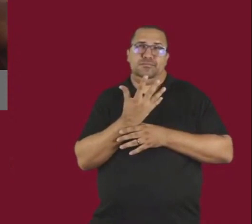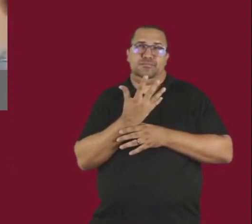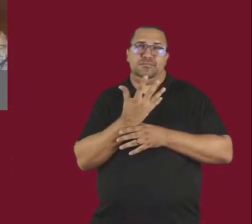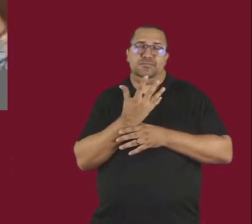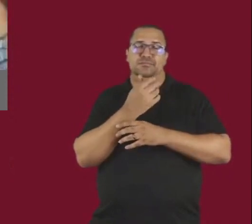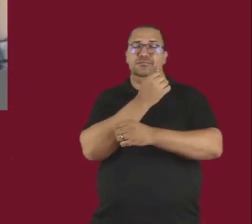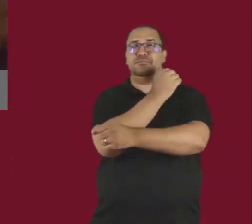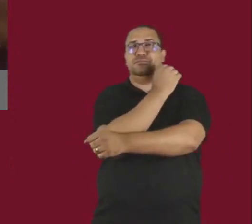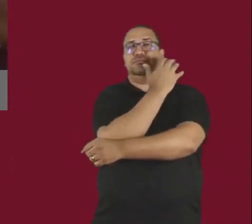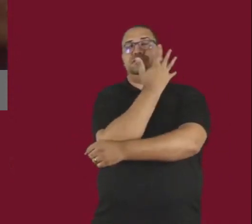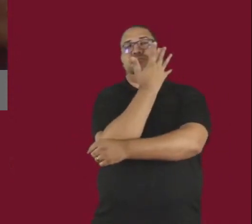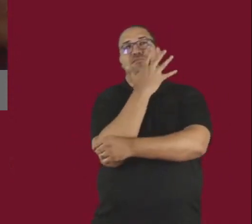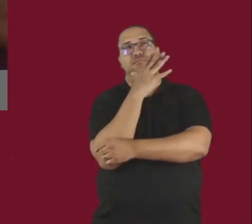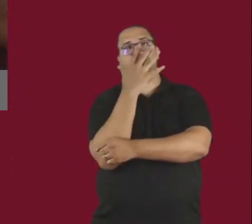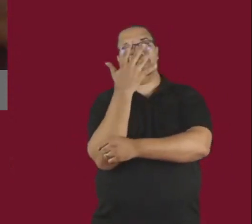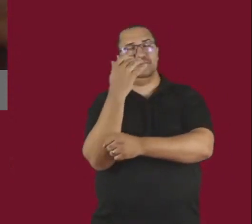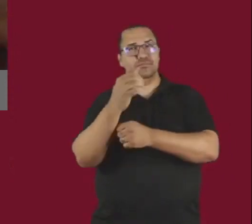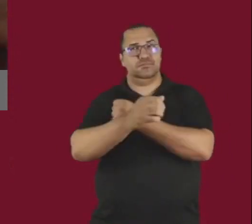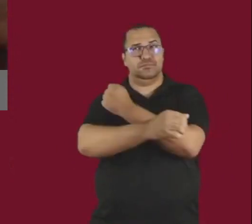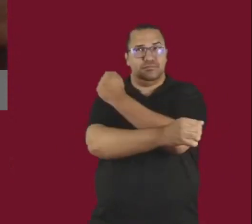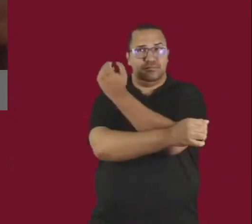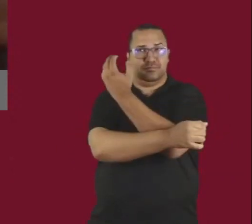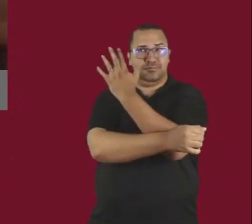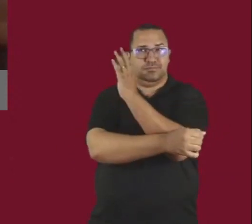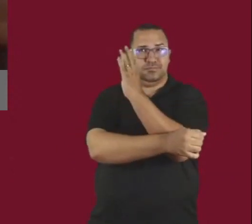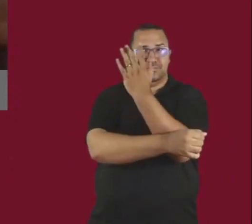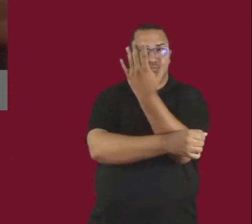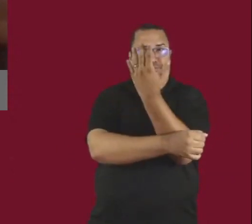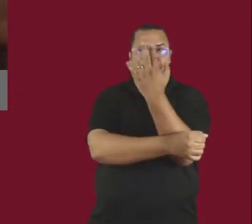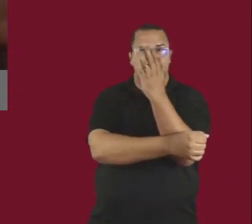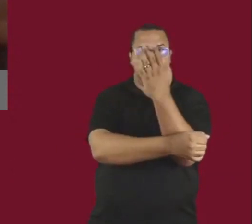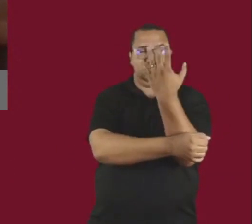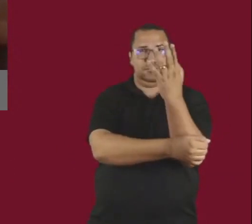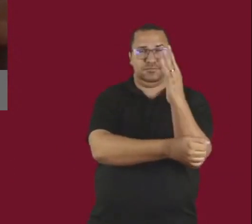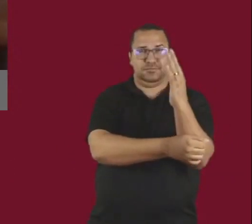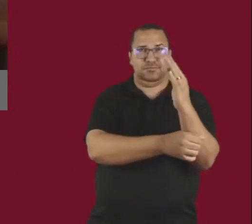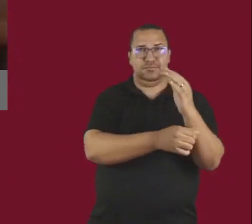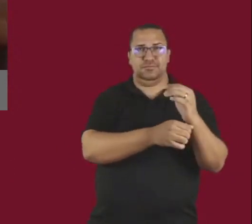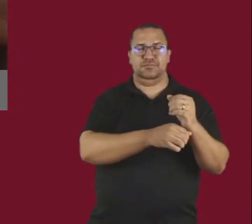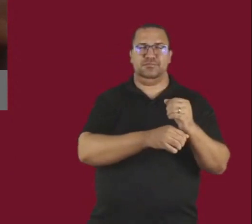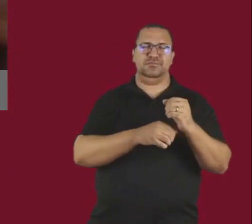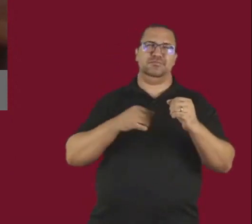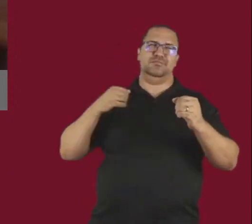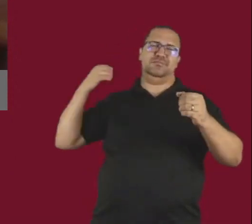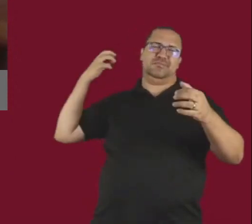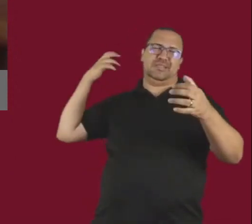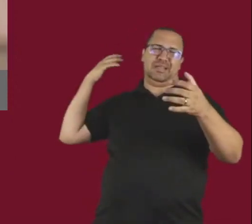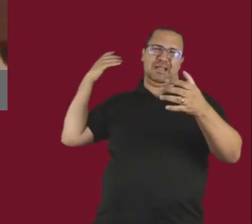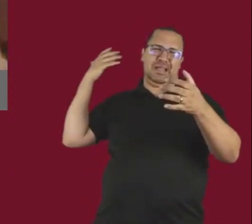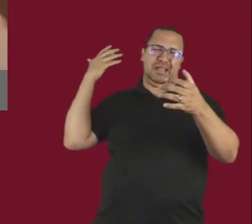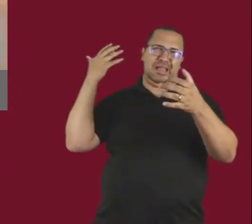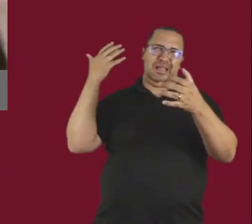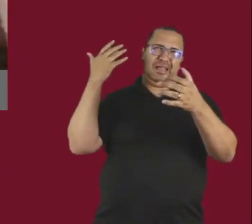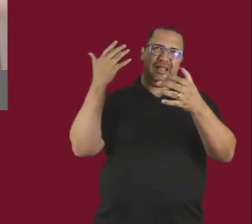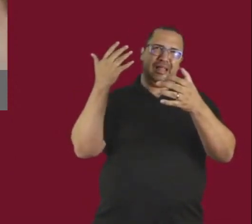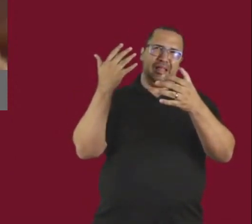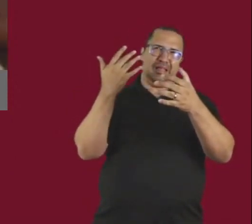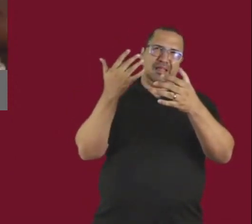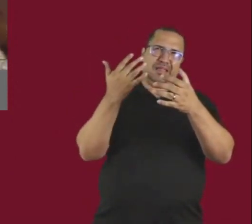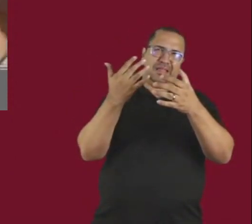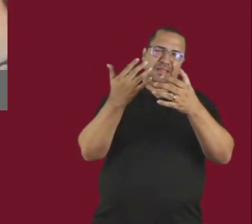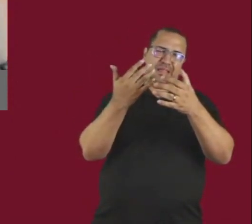uma cocriação, né, de milhões de anos. A gente tem os fungos, que é algo que a